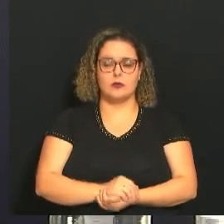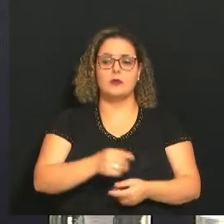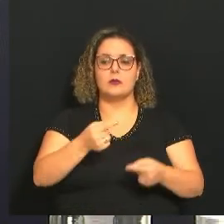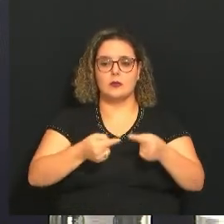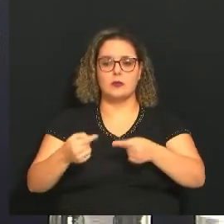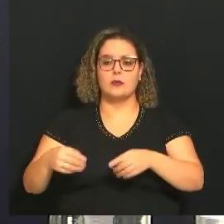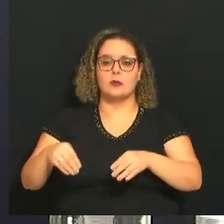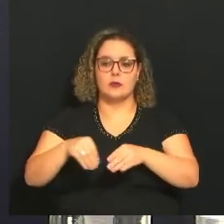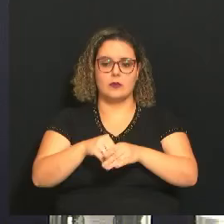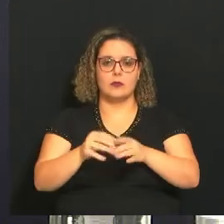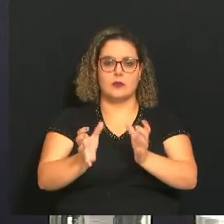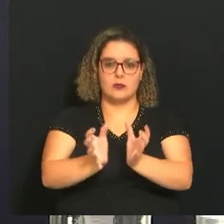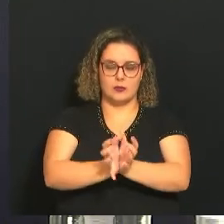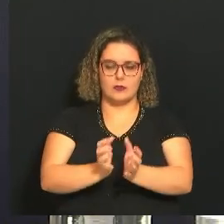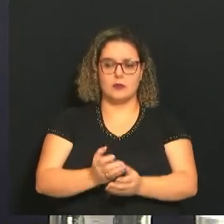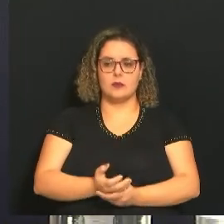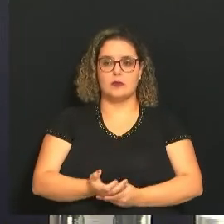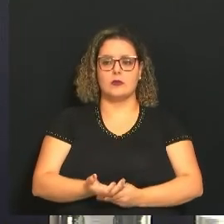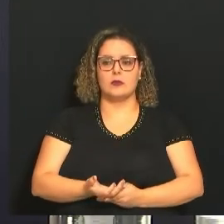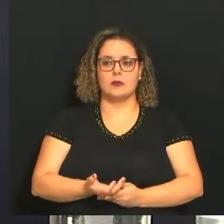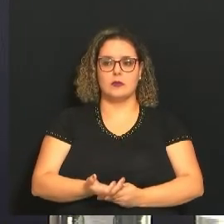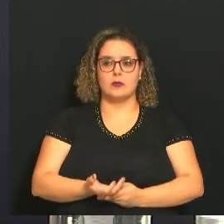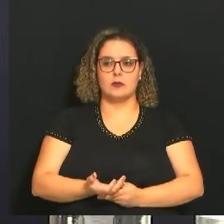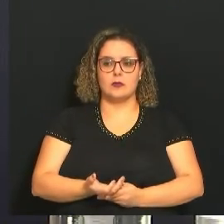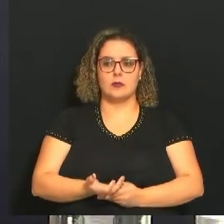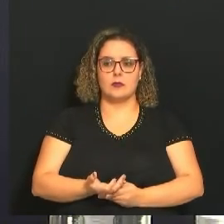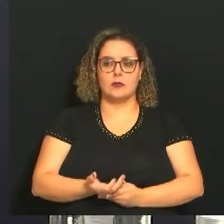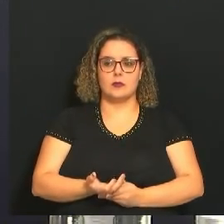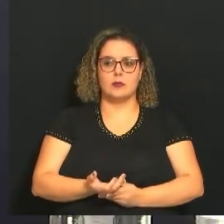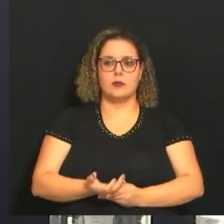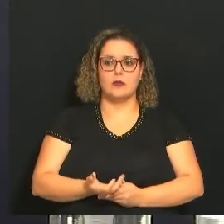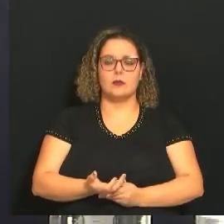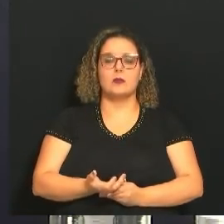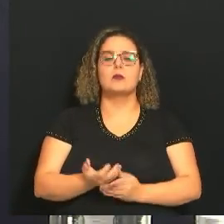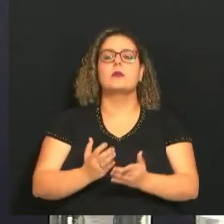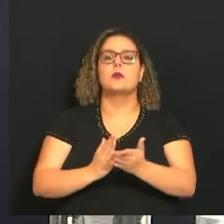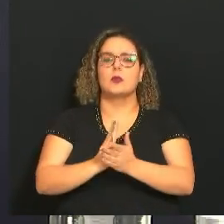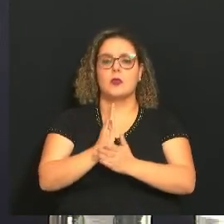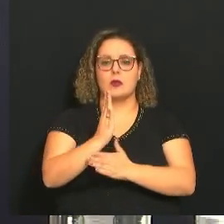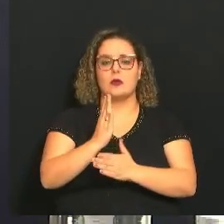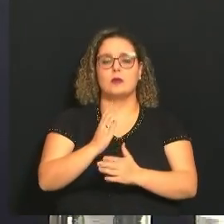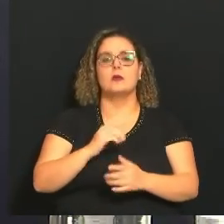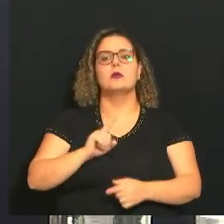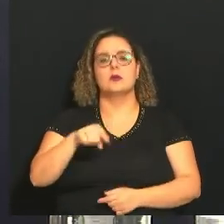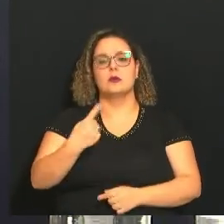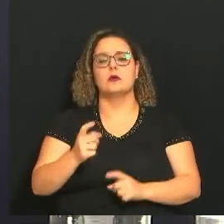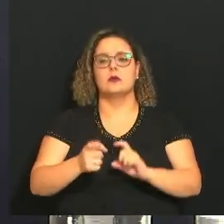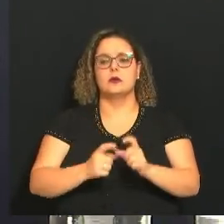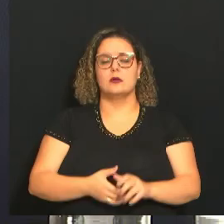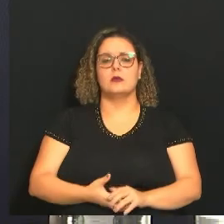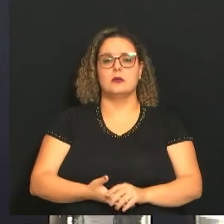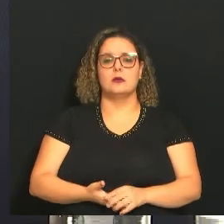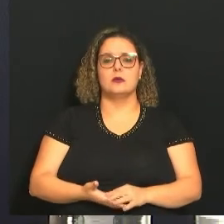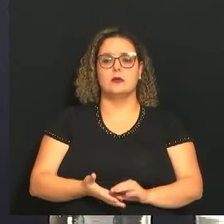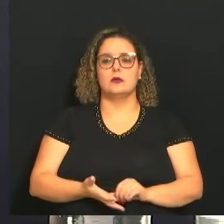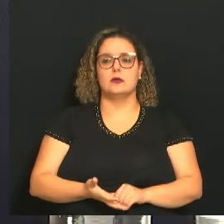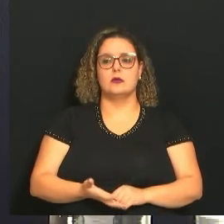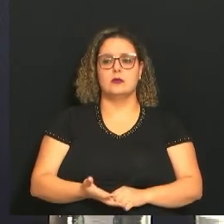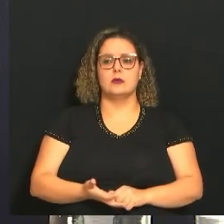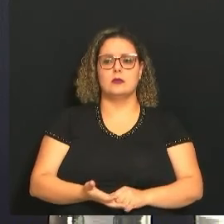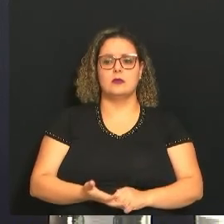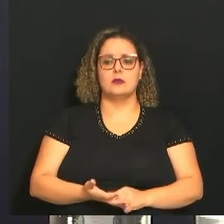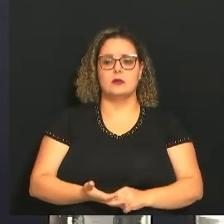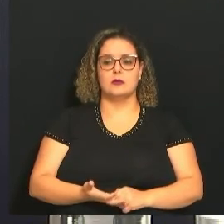comissão e vamos ver se a gente consegue aprovar isso na próxima reunião, tá? Bom, o segundo